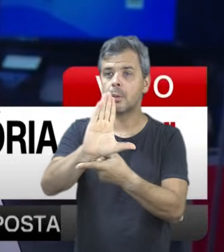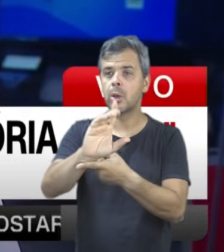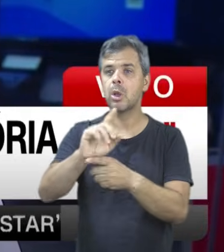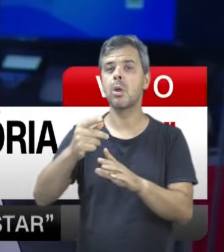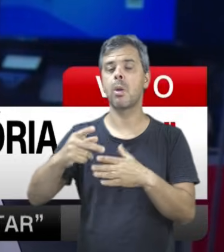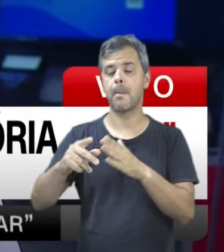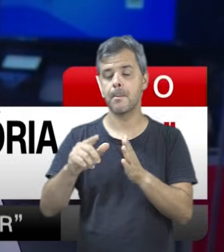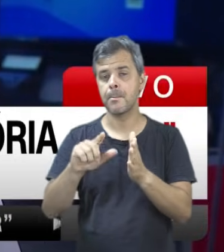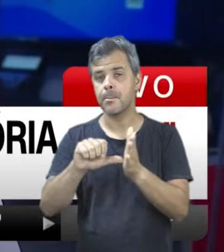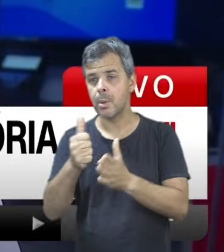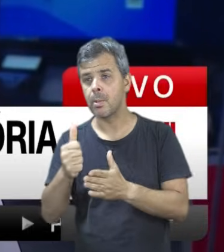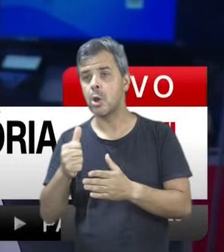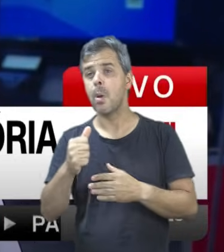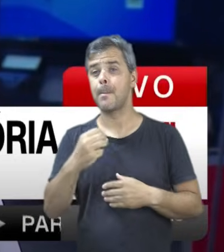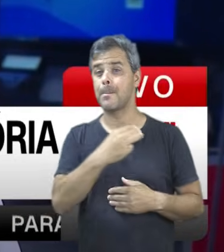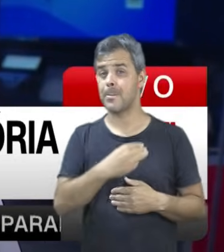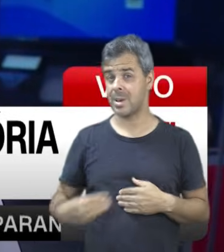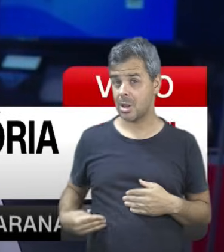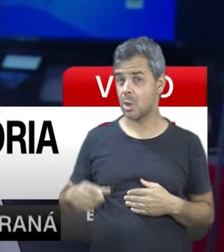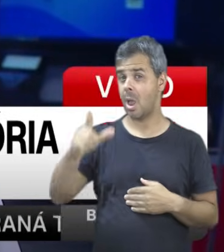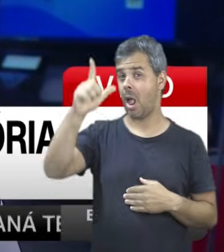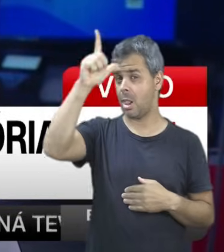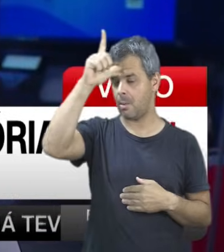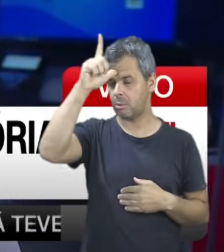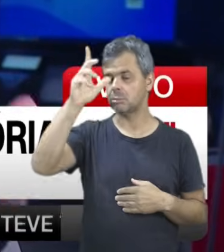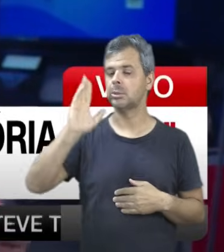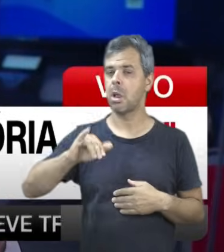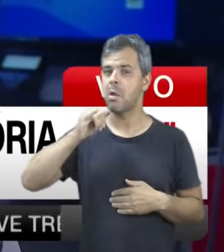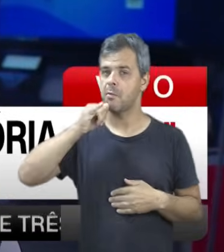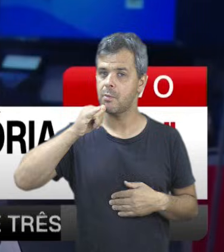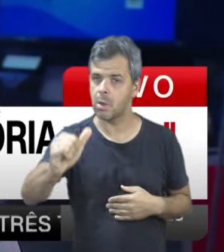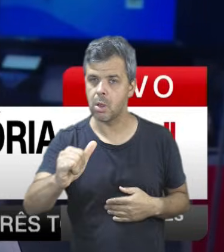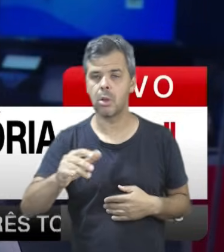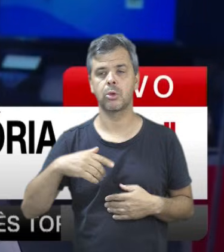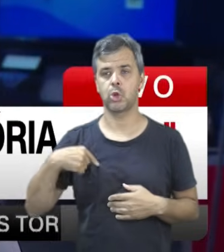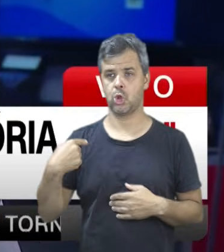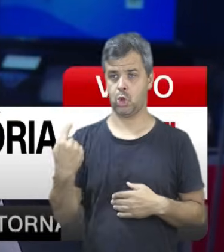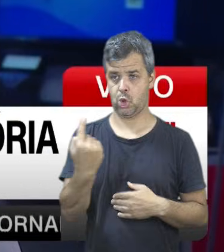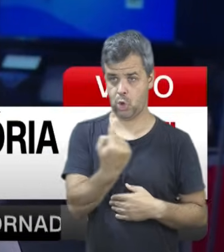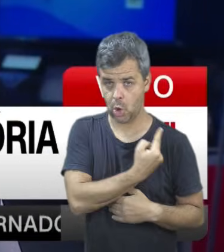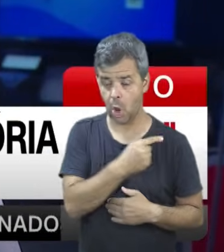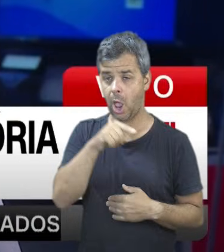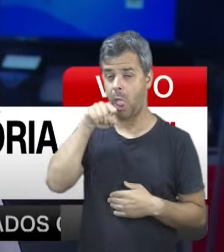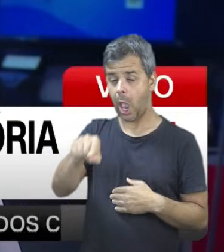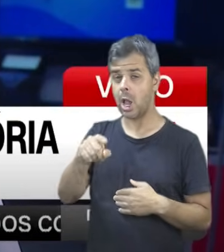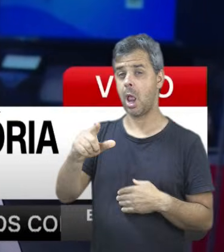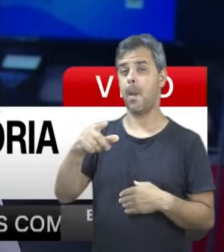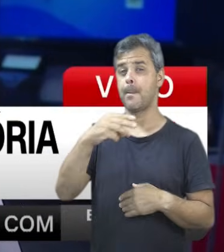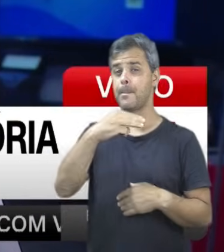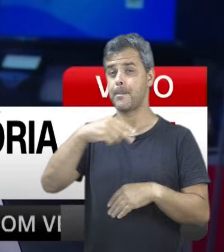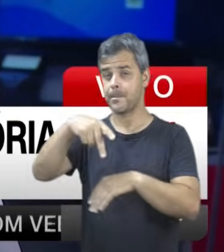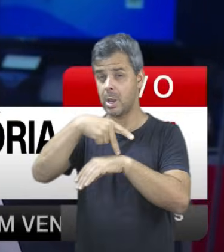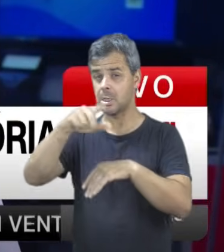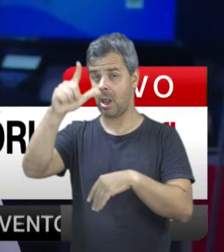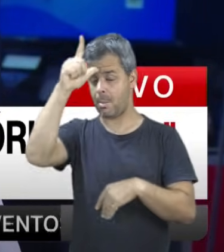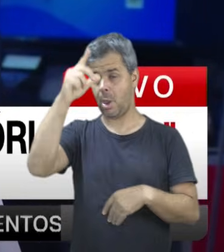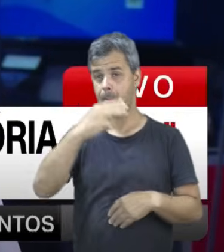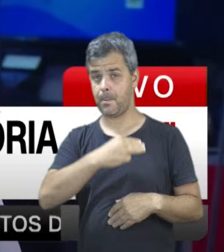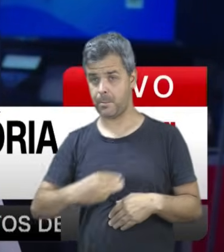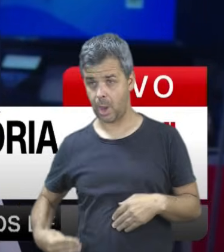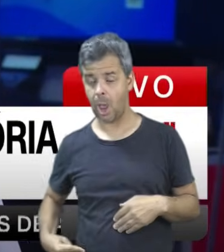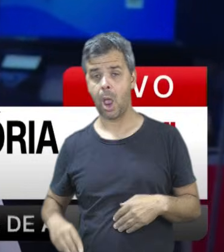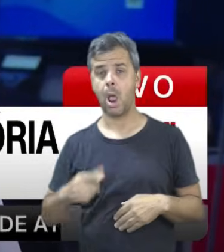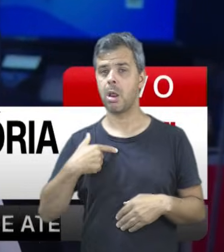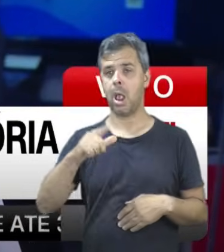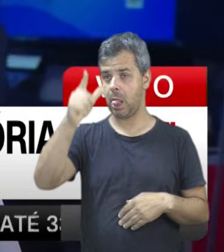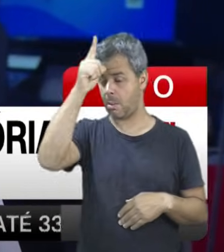próprio primeiro-ministro mencionou, né? Antes de qualquer um de nós, ele próprio deu a público que a Alemanha